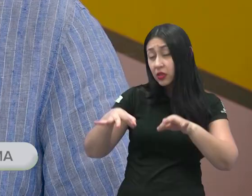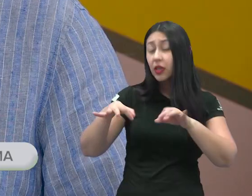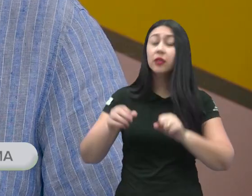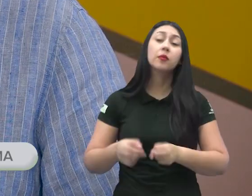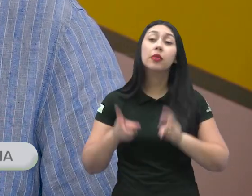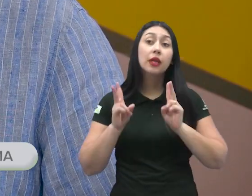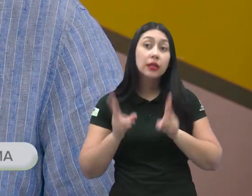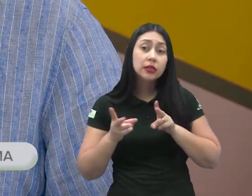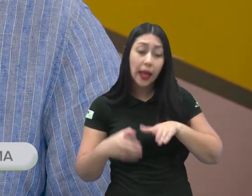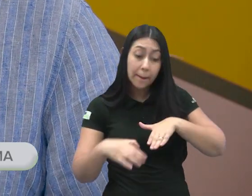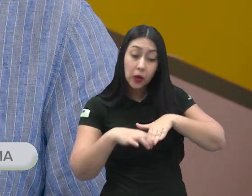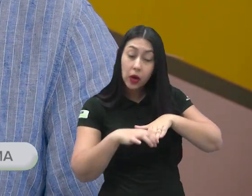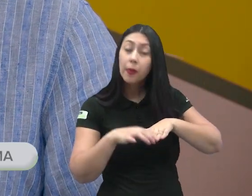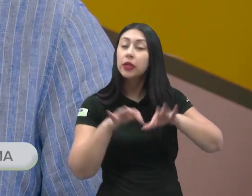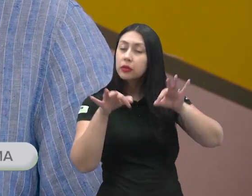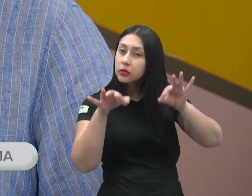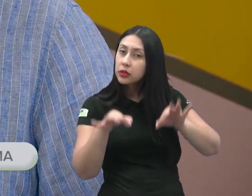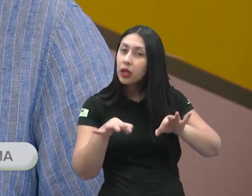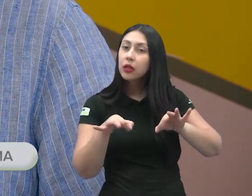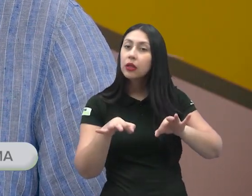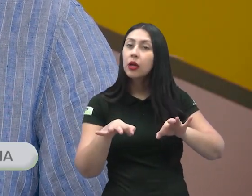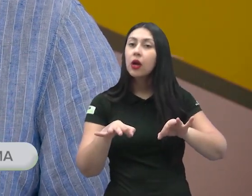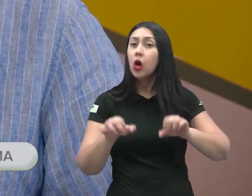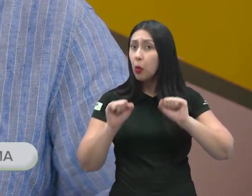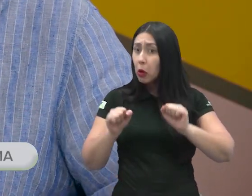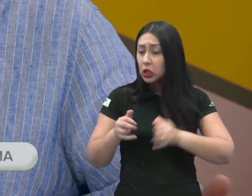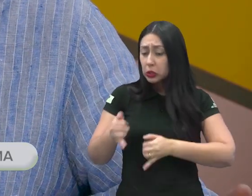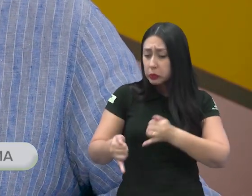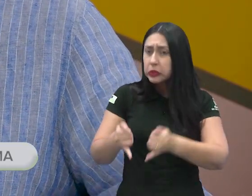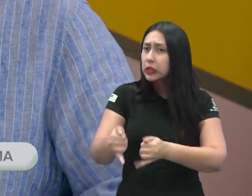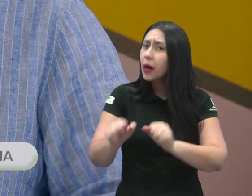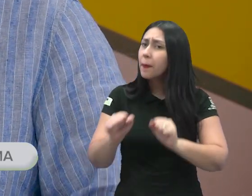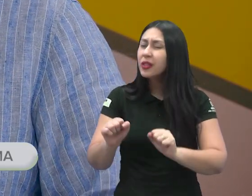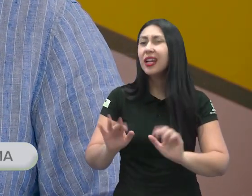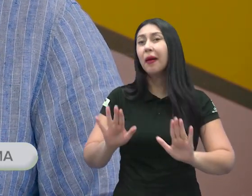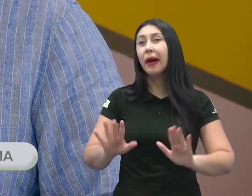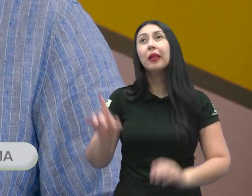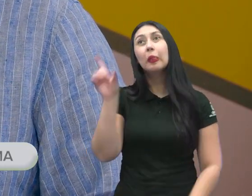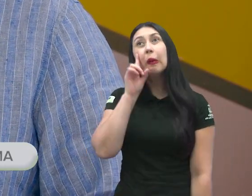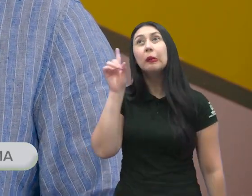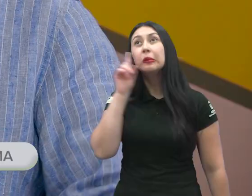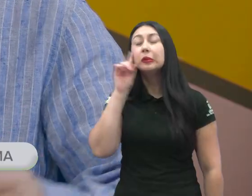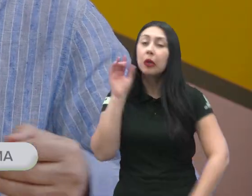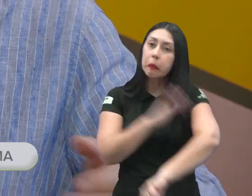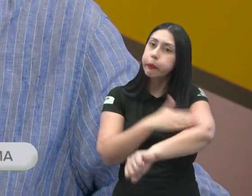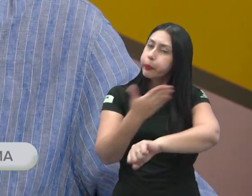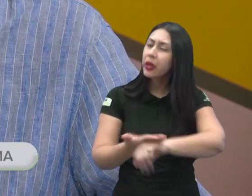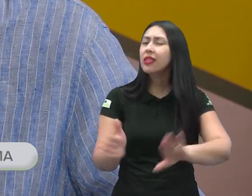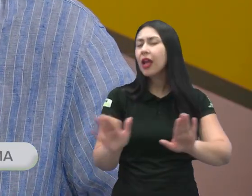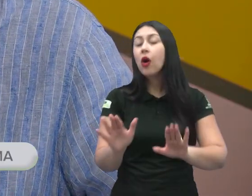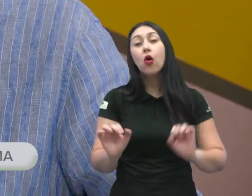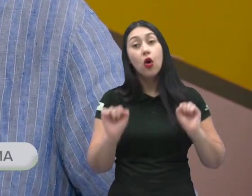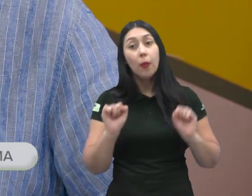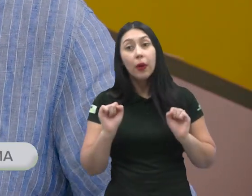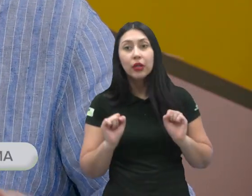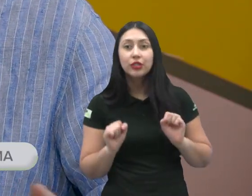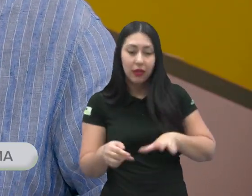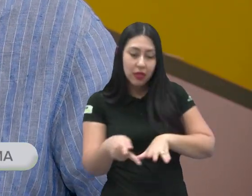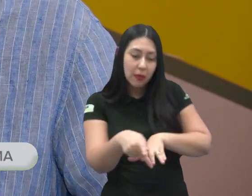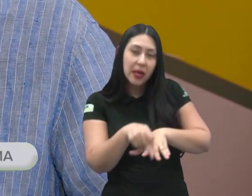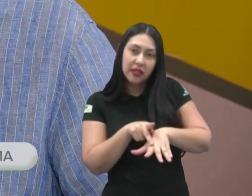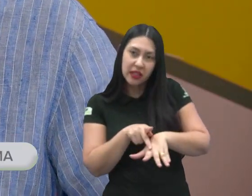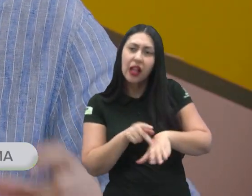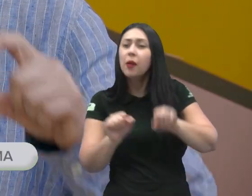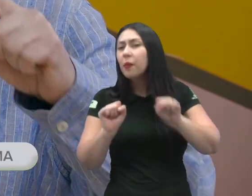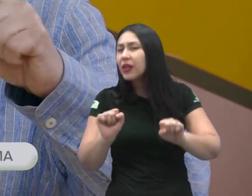calçados adequados. Você pode usar um escarpão, mas não o dia inteiro, todo dia. Você pode usar uma rasteirinha, mas não todos